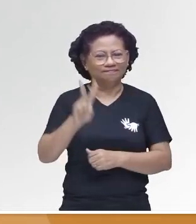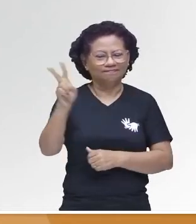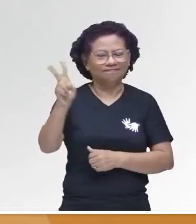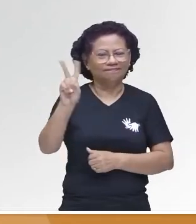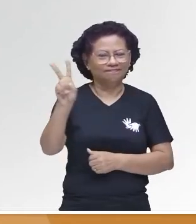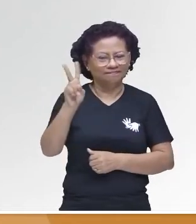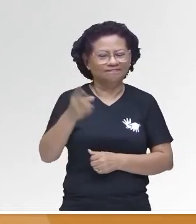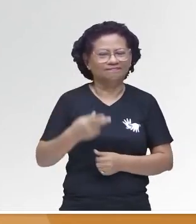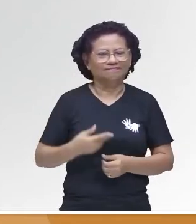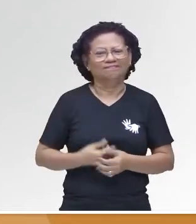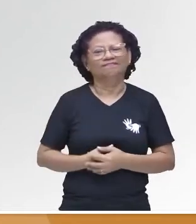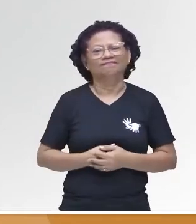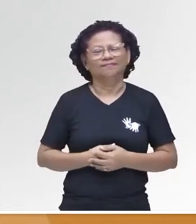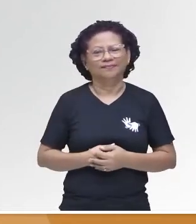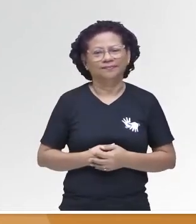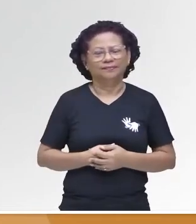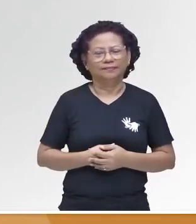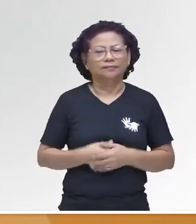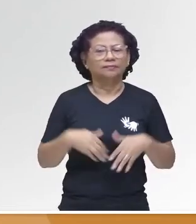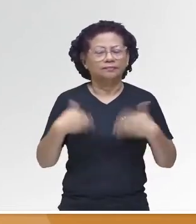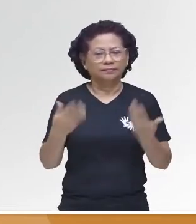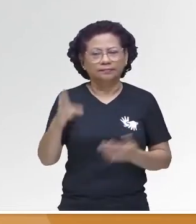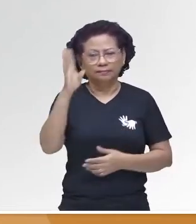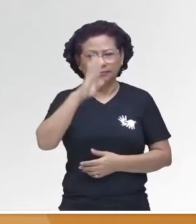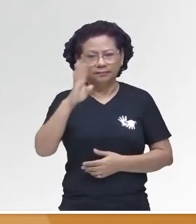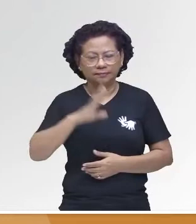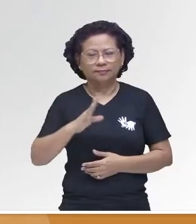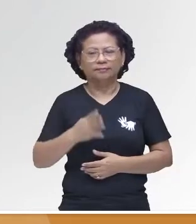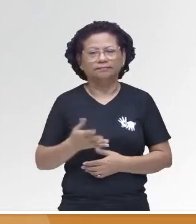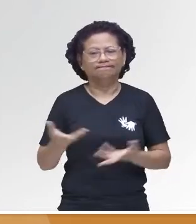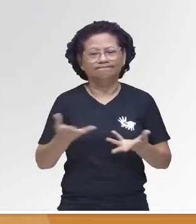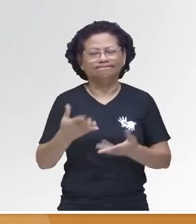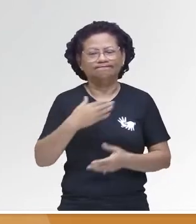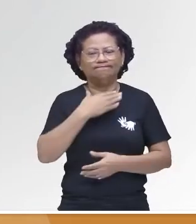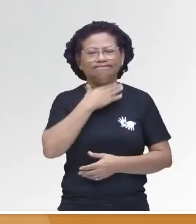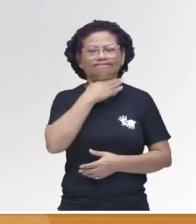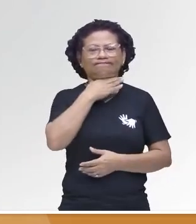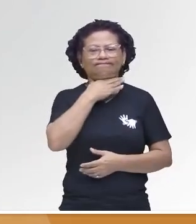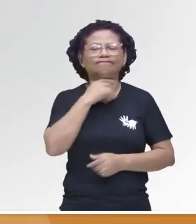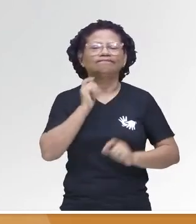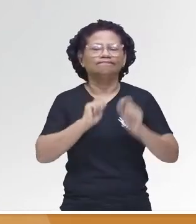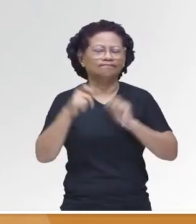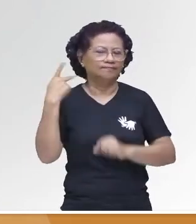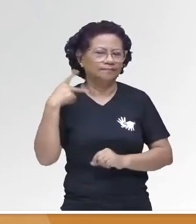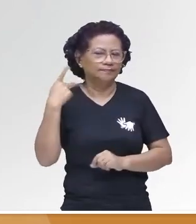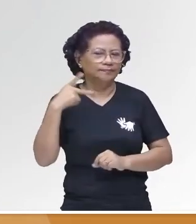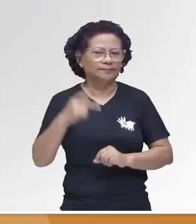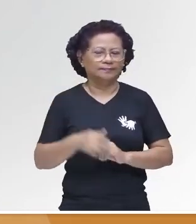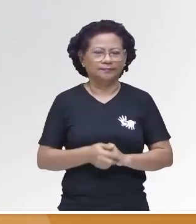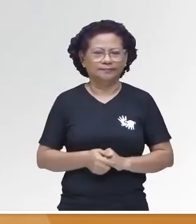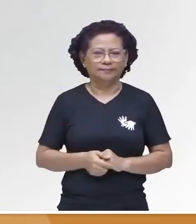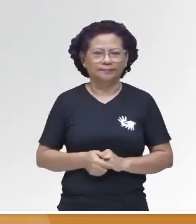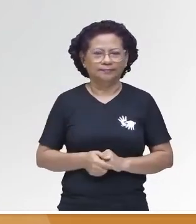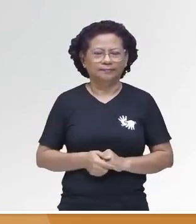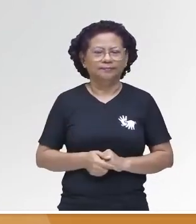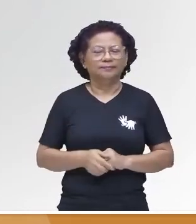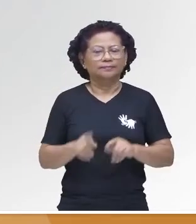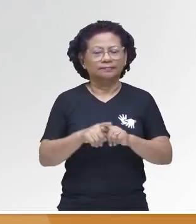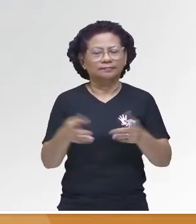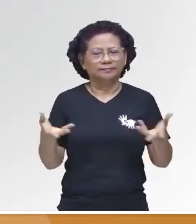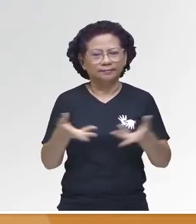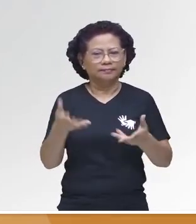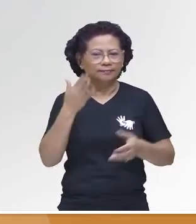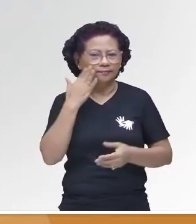Tá? E o Brasil passa hoje por uma grande crise no entendimento do que é política. Tá? Mas vamos voltar aqui à nossa